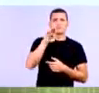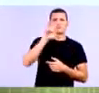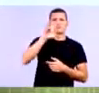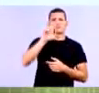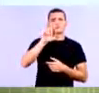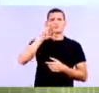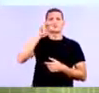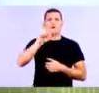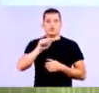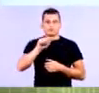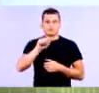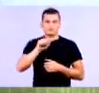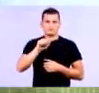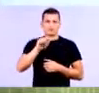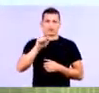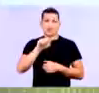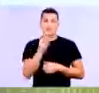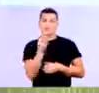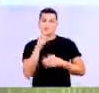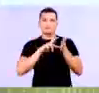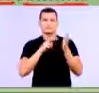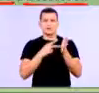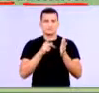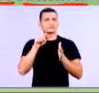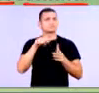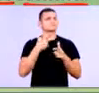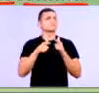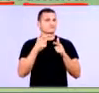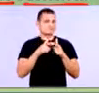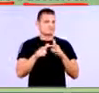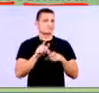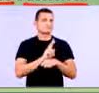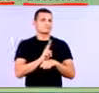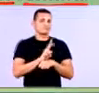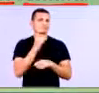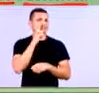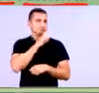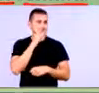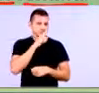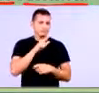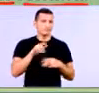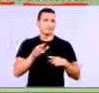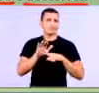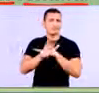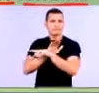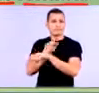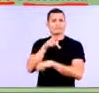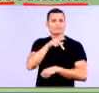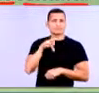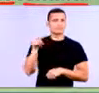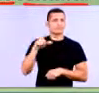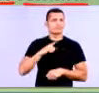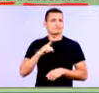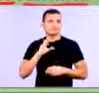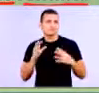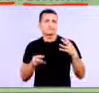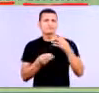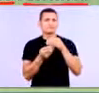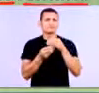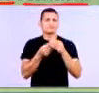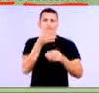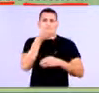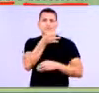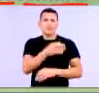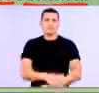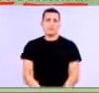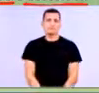um problema e uma falha na segurança. Certinho? Professor, o senhor tem alguma coisa aqui para colocar, complementar para nós, professor